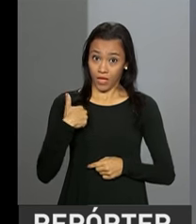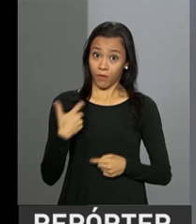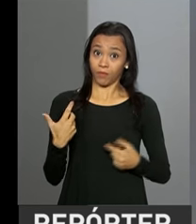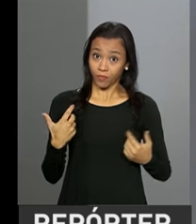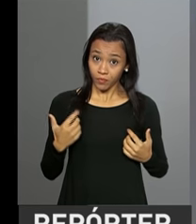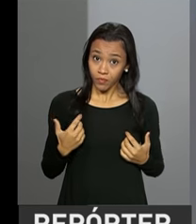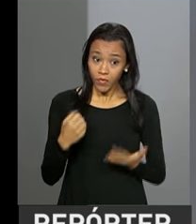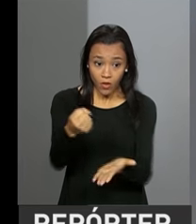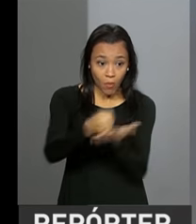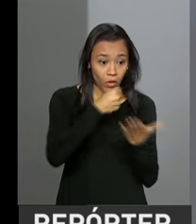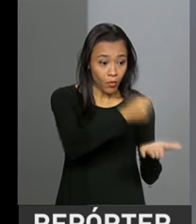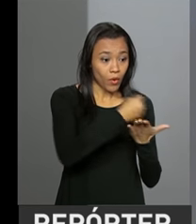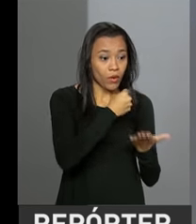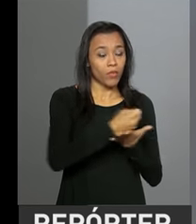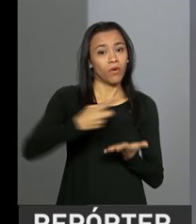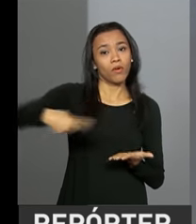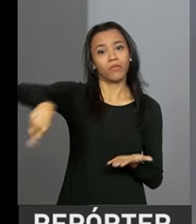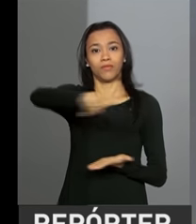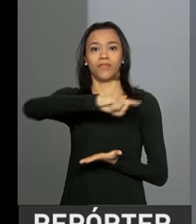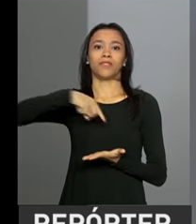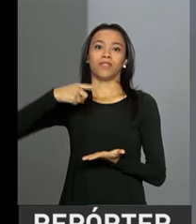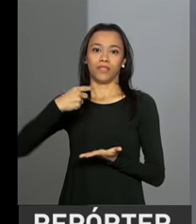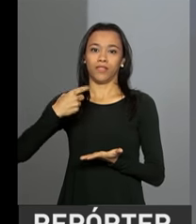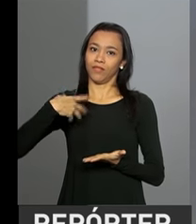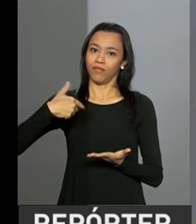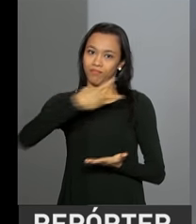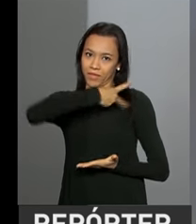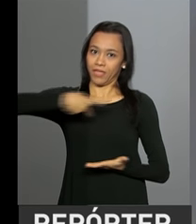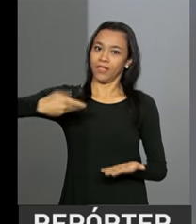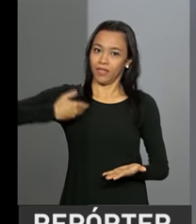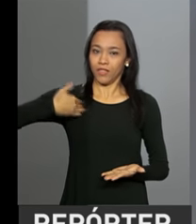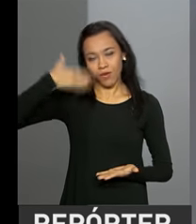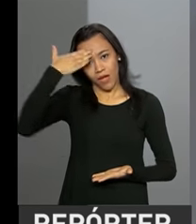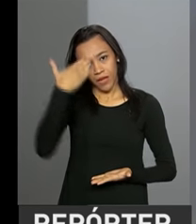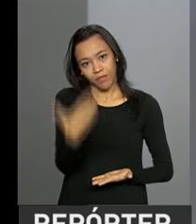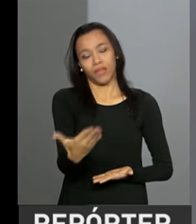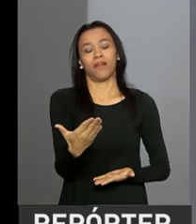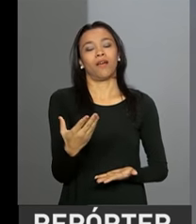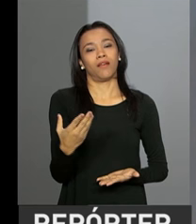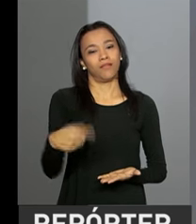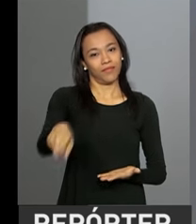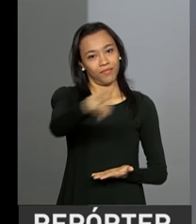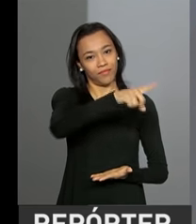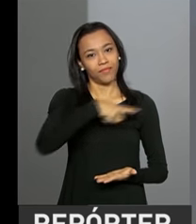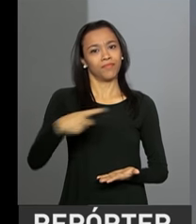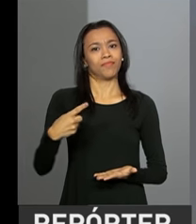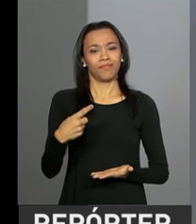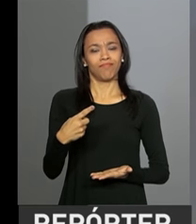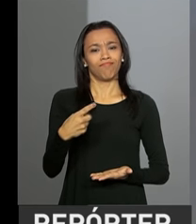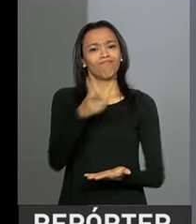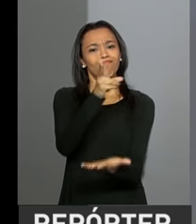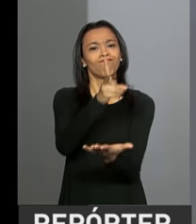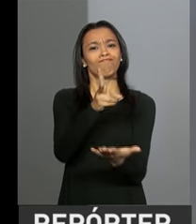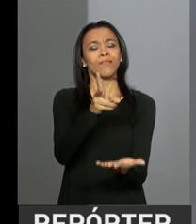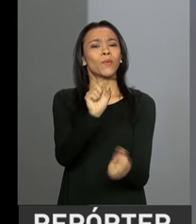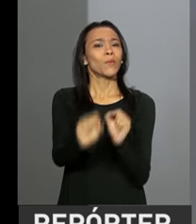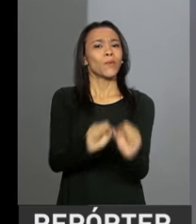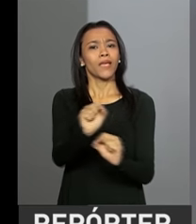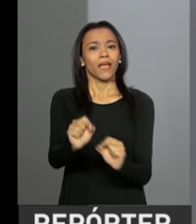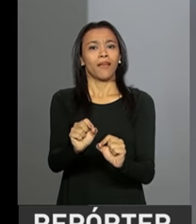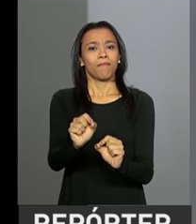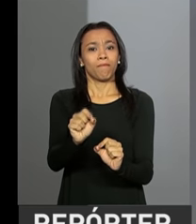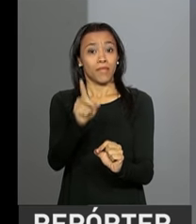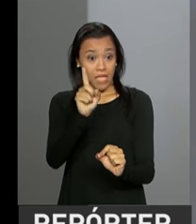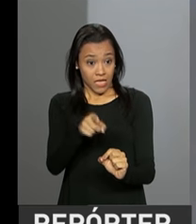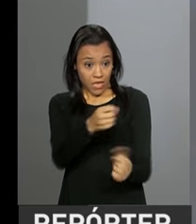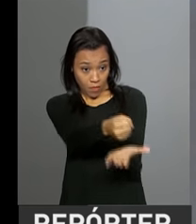sou apoiado dessa maneira e ao dizer muito obrigado, é muito obrigado no seu sentido literal. Ou seja, em face